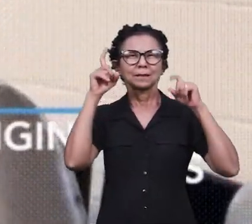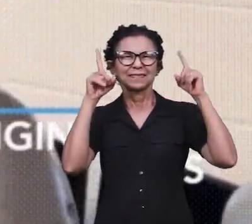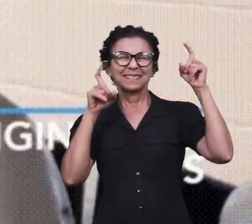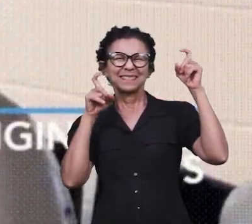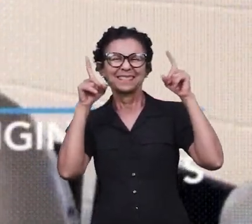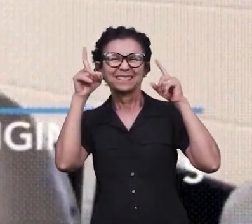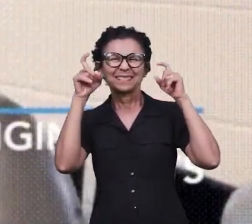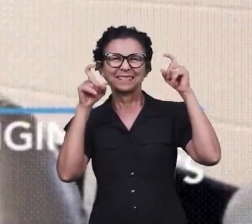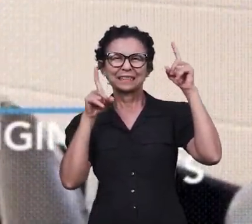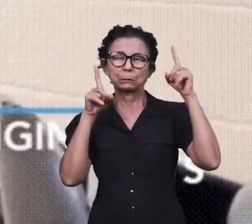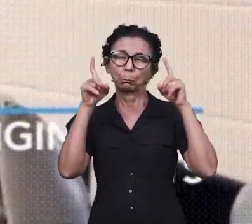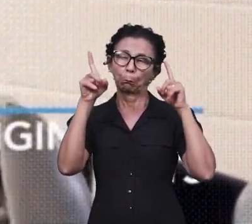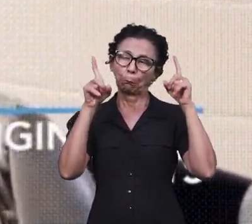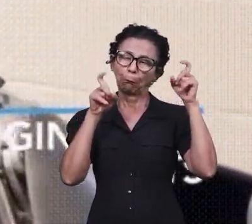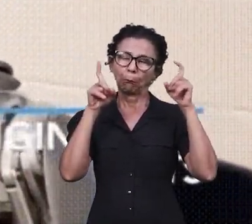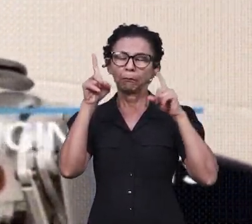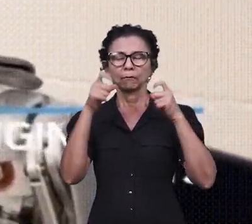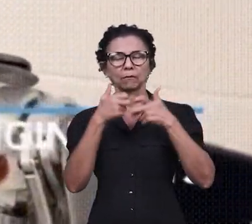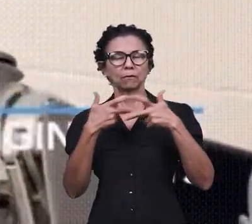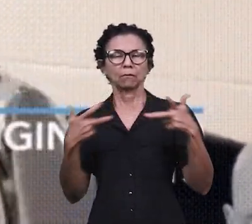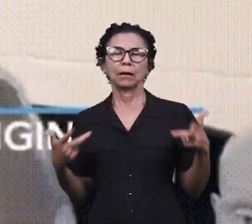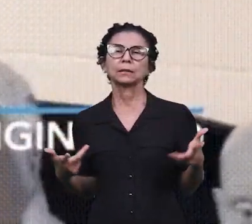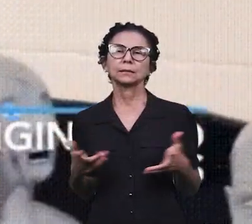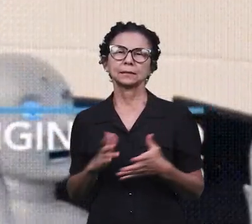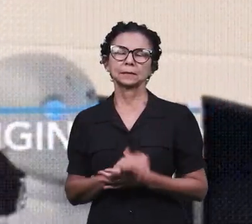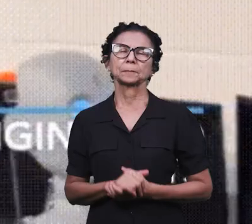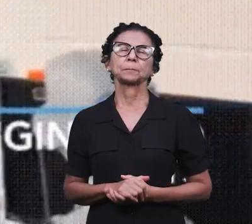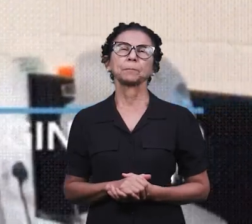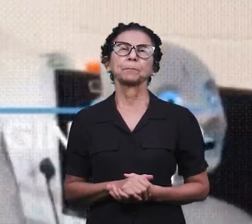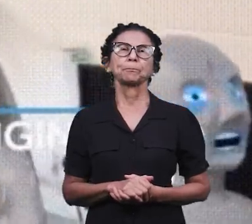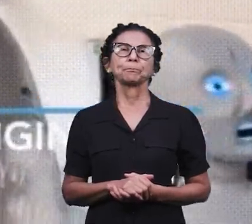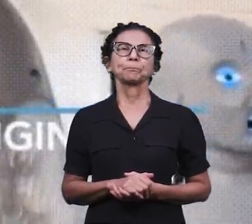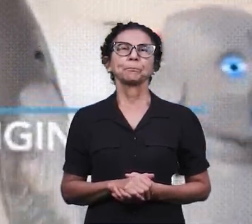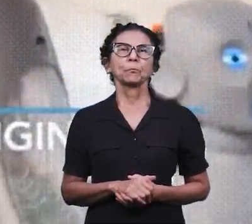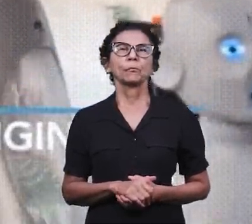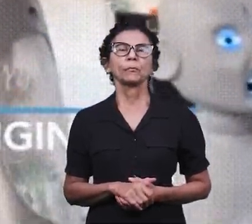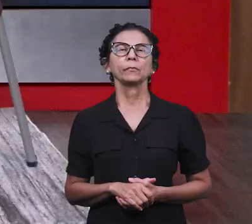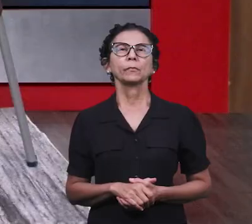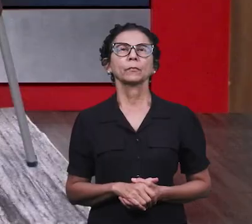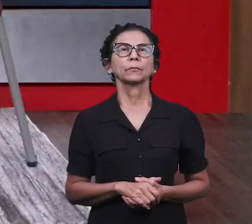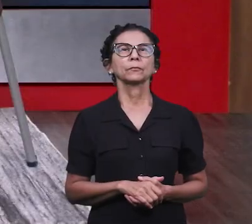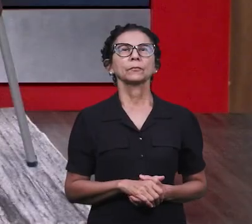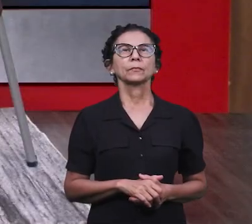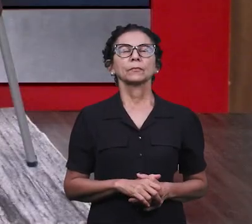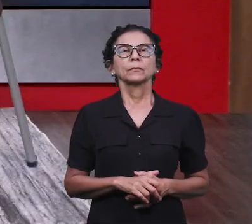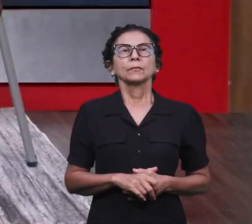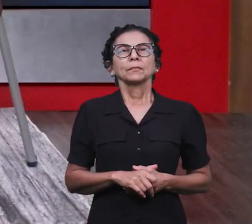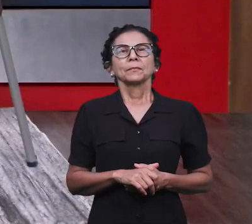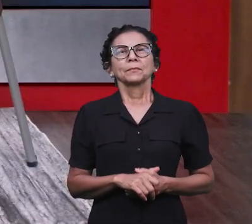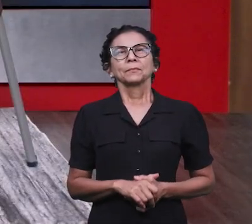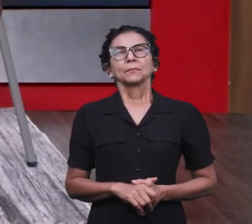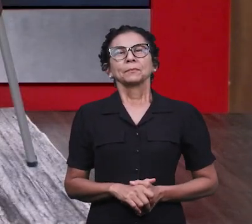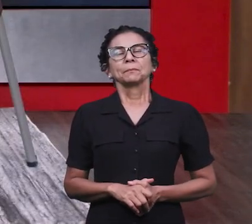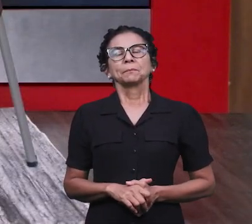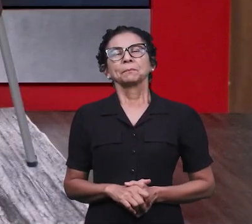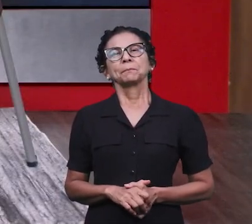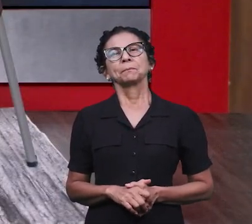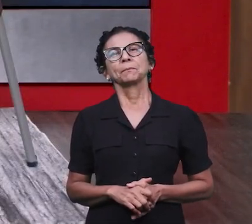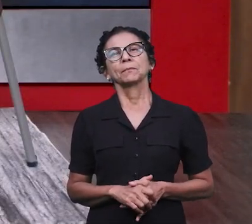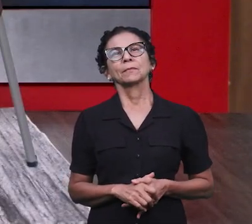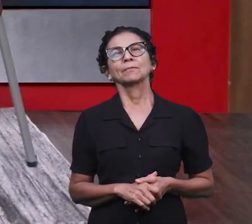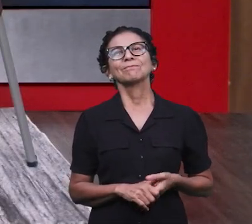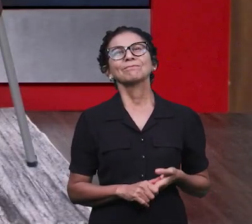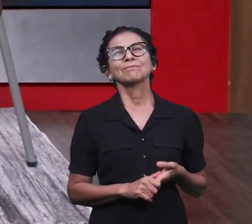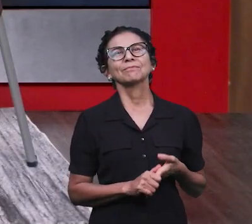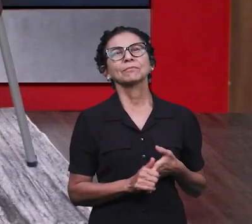faciais, de interagir de forma ali bem interessante. Vamos para o próximo. Tem uma sequência aí